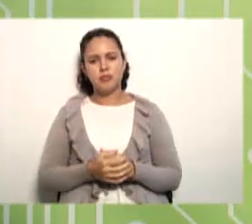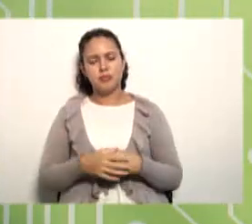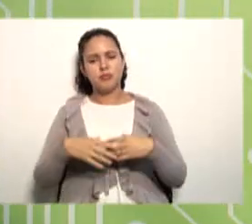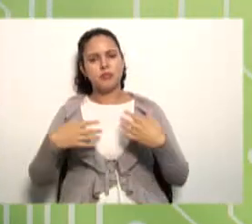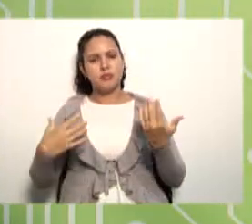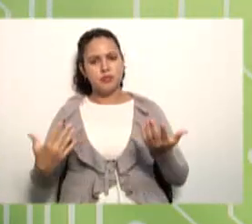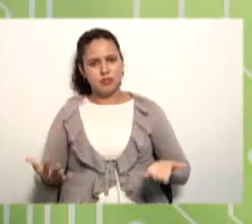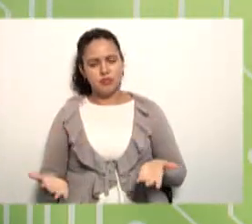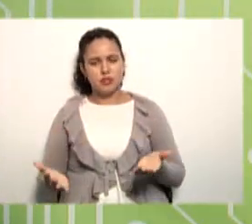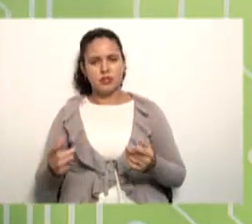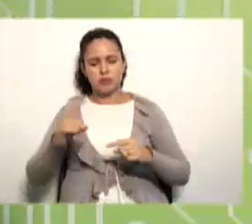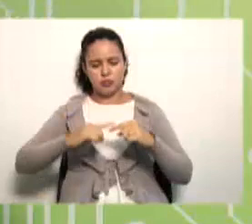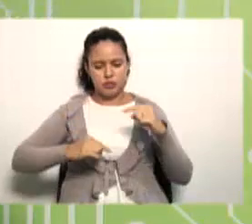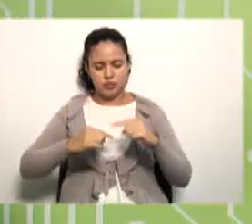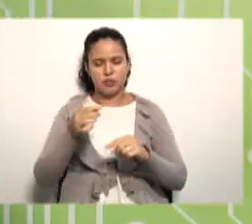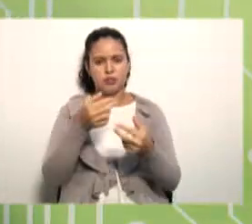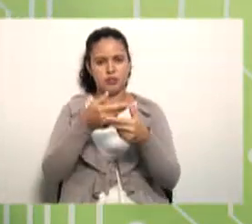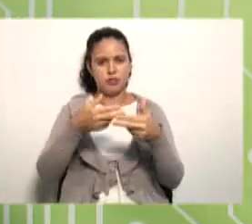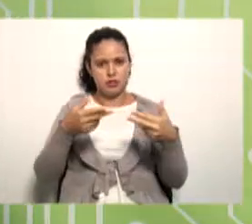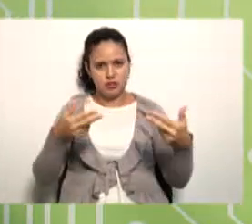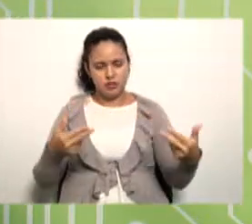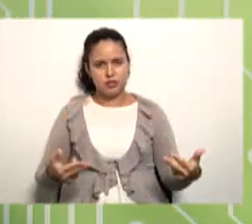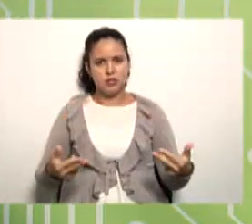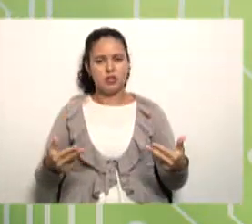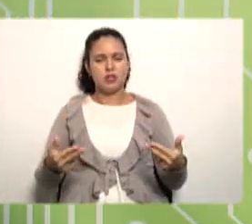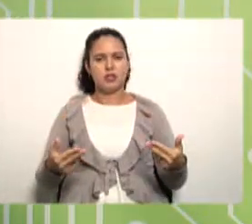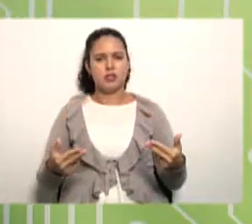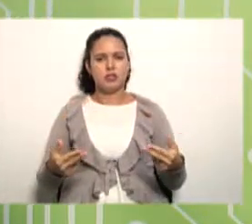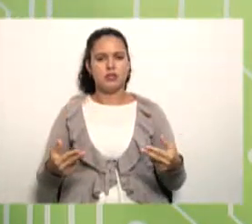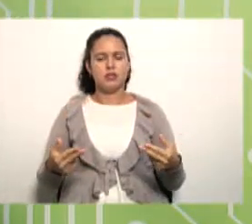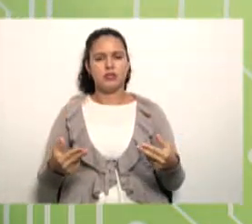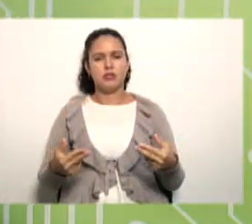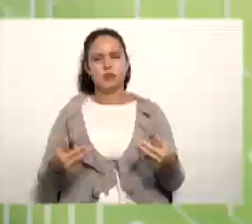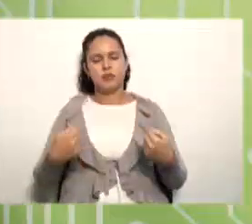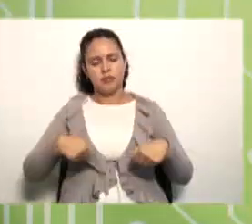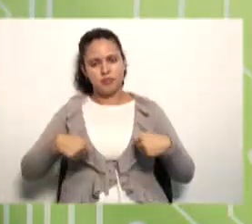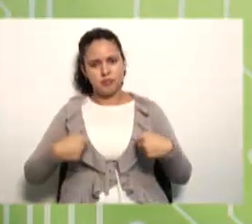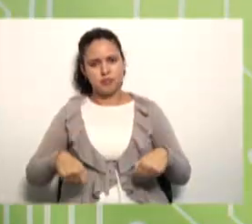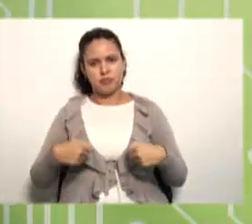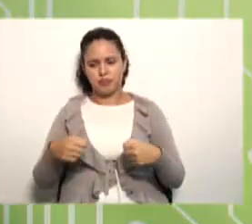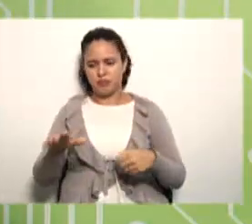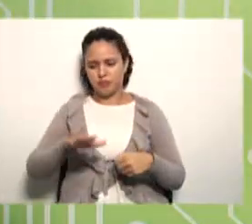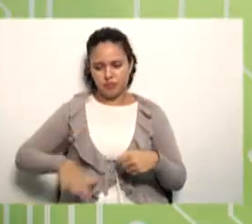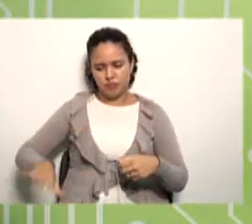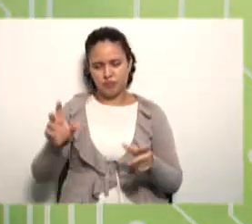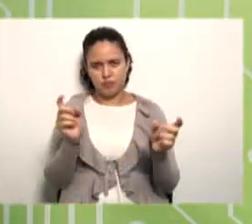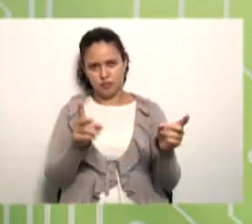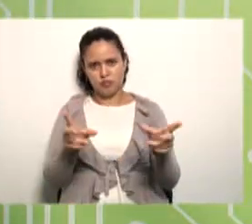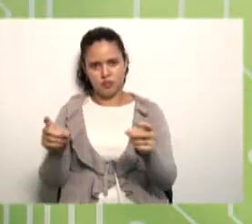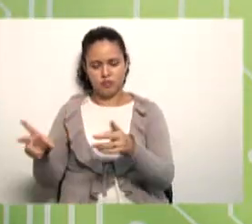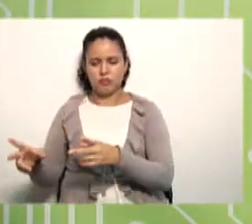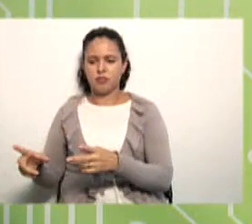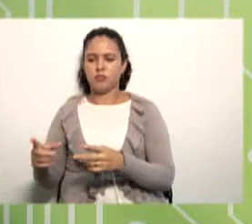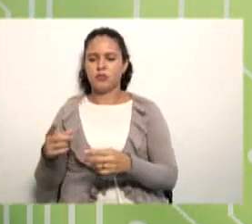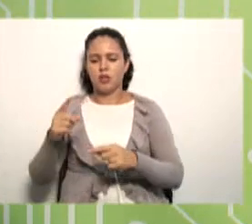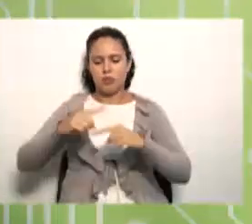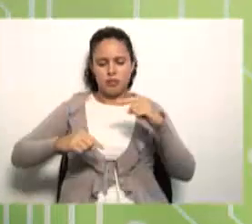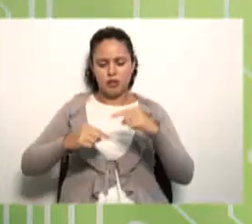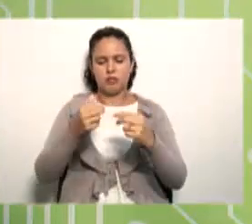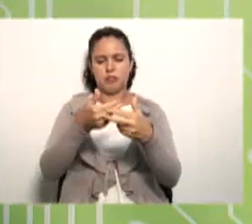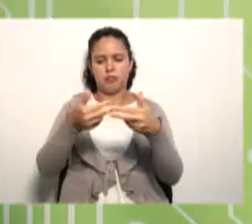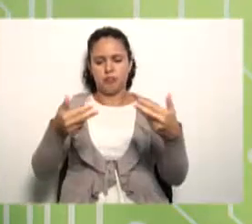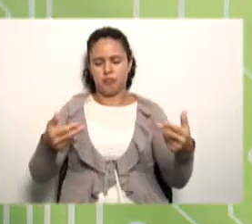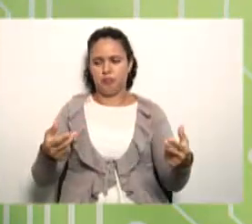preços mais acessíveis, a gente está tornando o bem mais acessível. Então, o comércio tem essa vantagem também de tornar os bens mais acessíveis